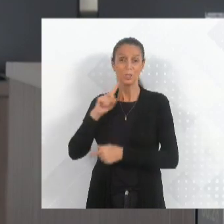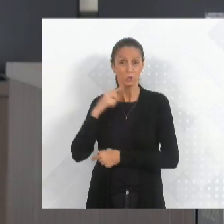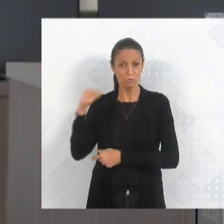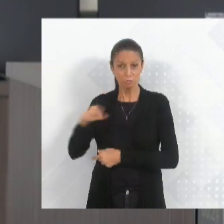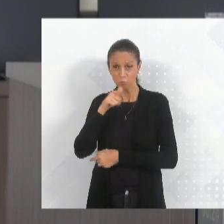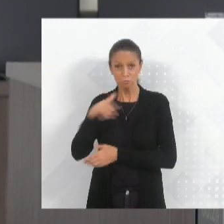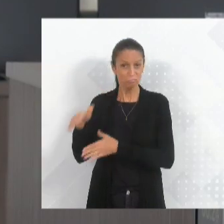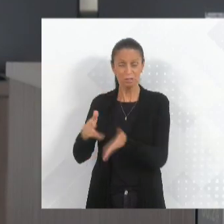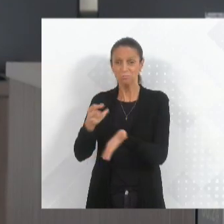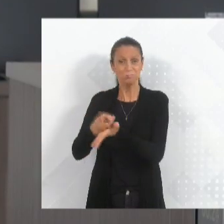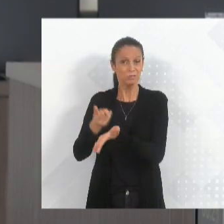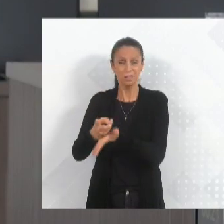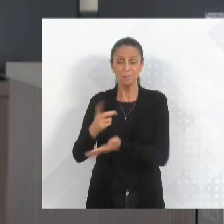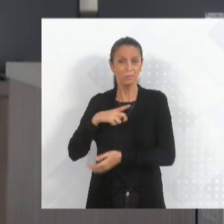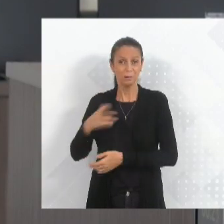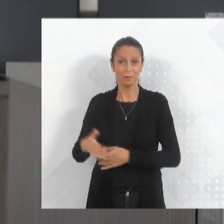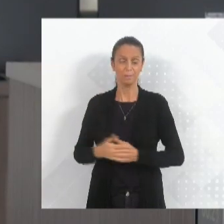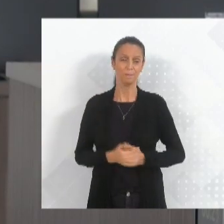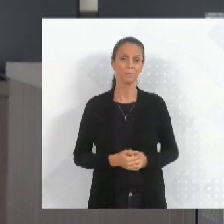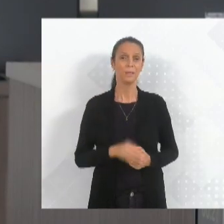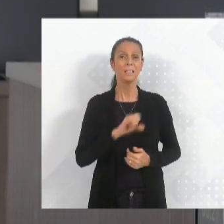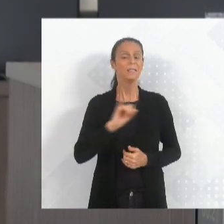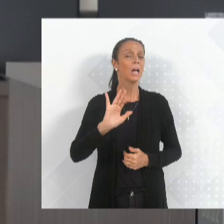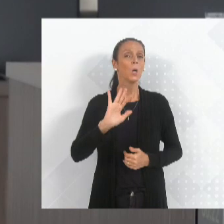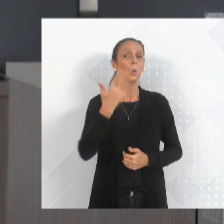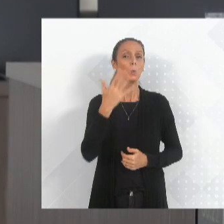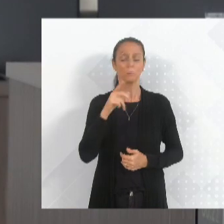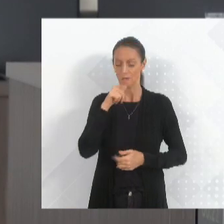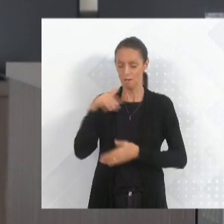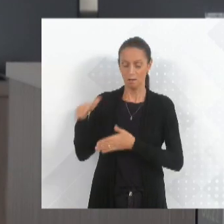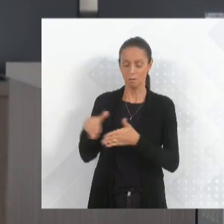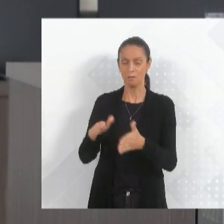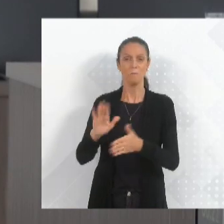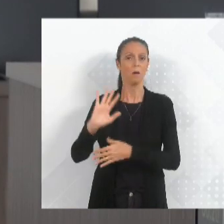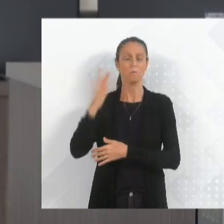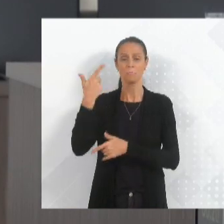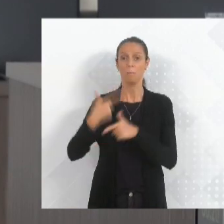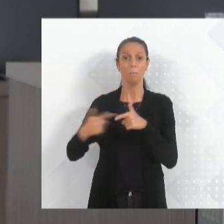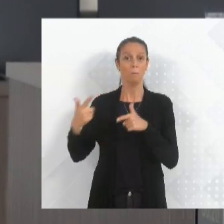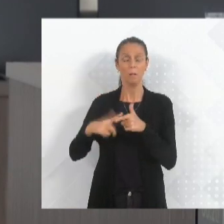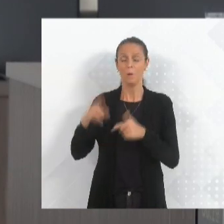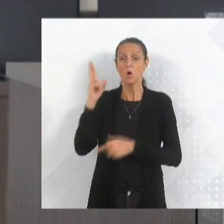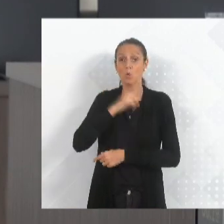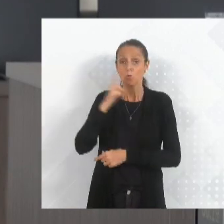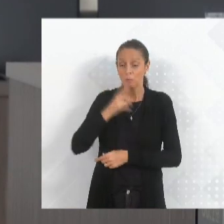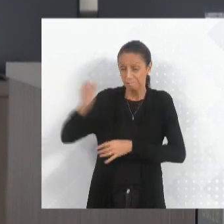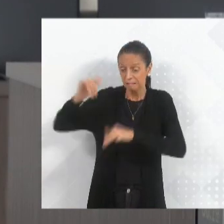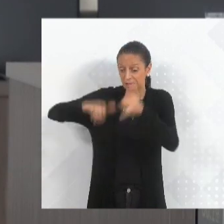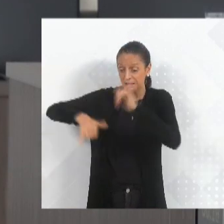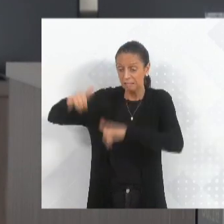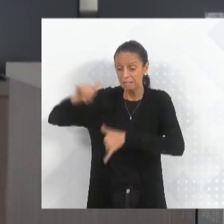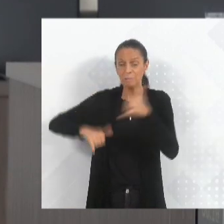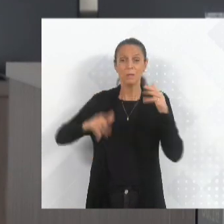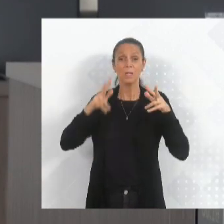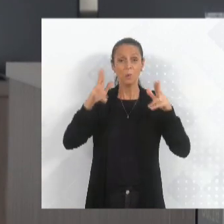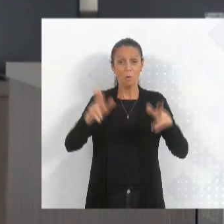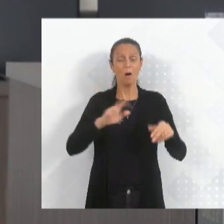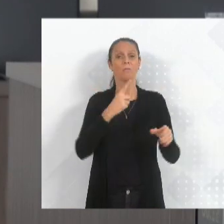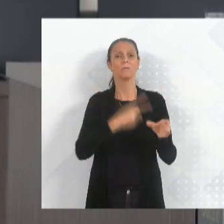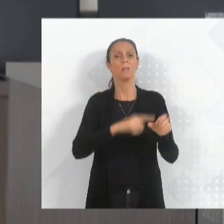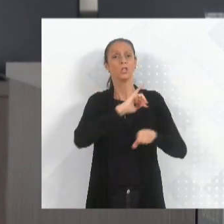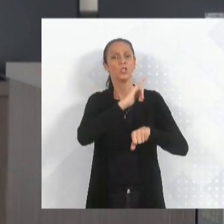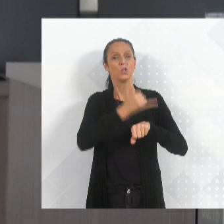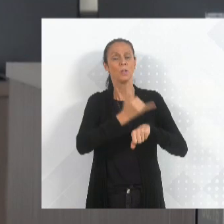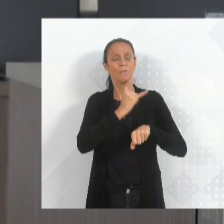E se houver alguma emergência química no Rio Itajaí-Açu, como ocorreu em Joinville, quais seriam os procedimentos adotados e por que não